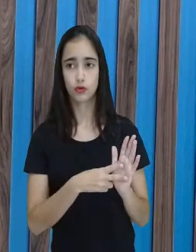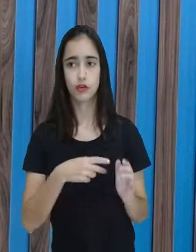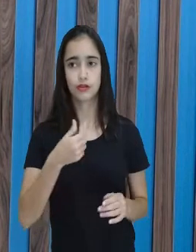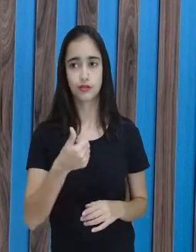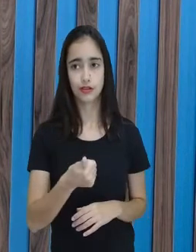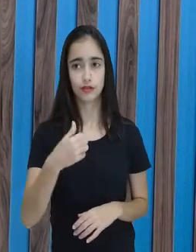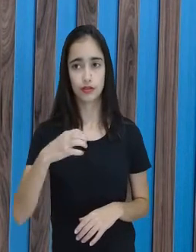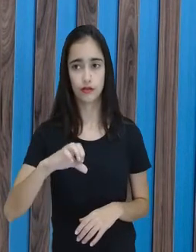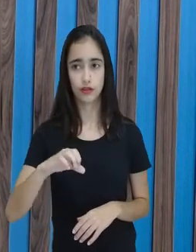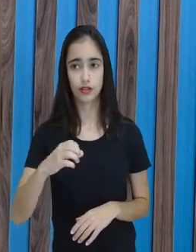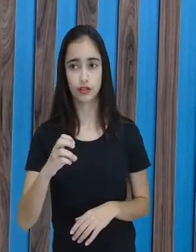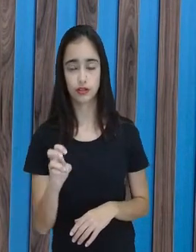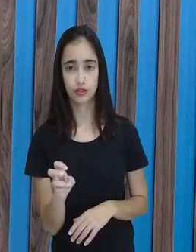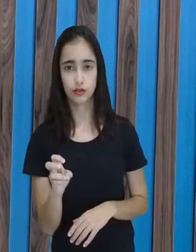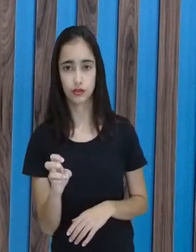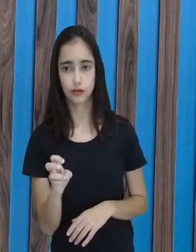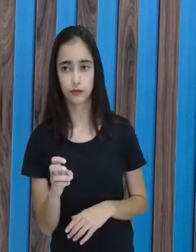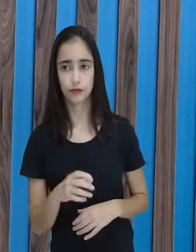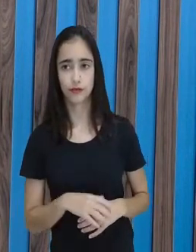195.